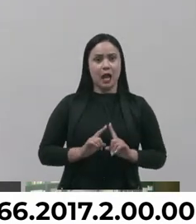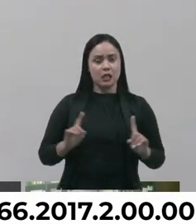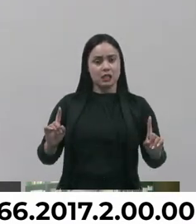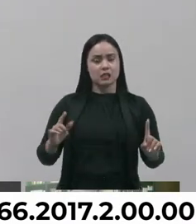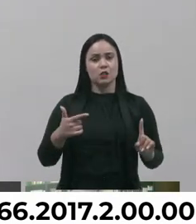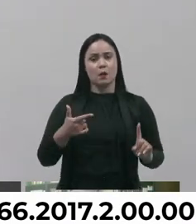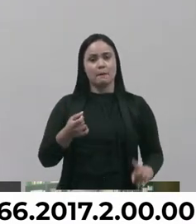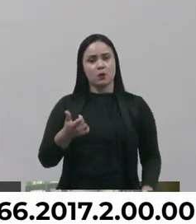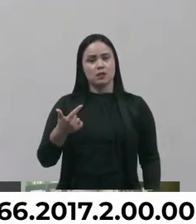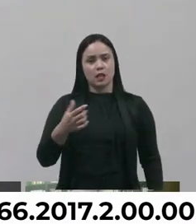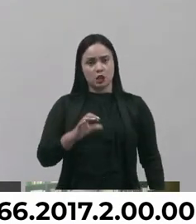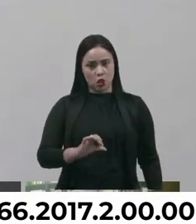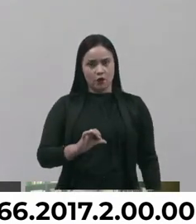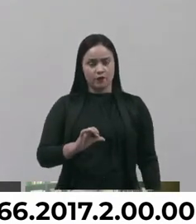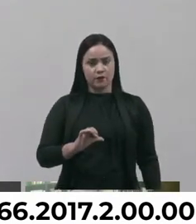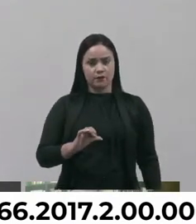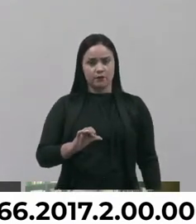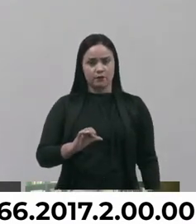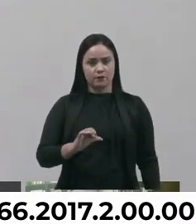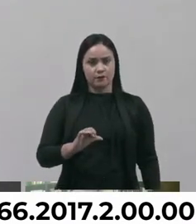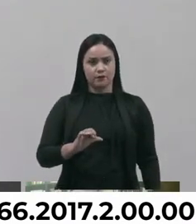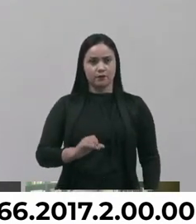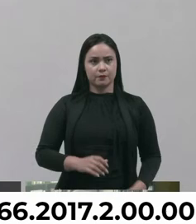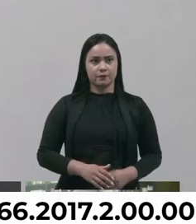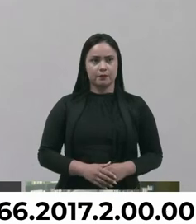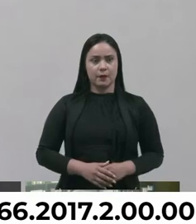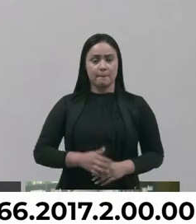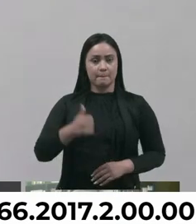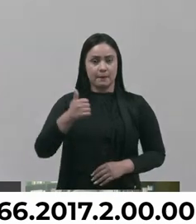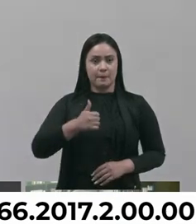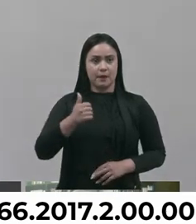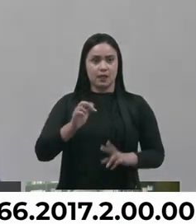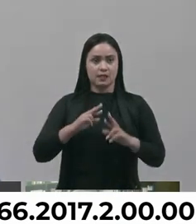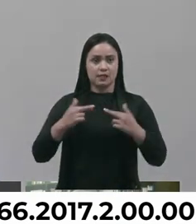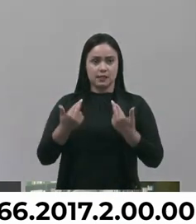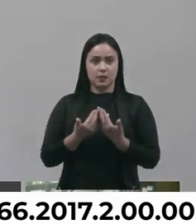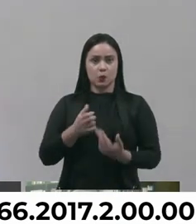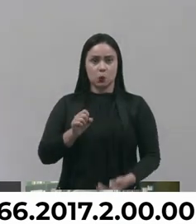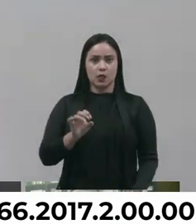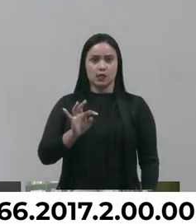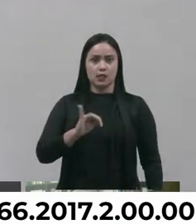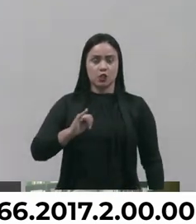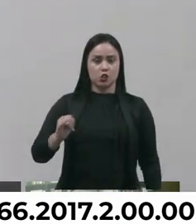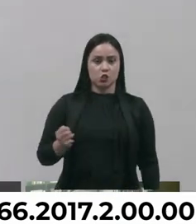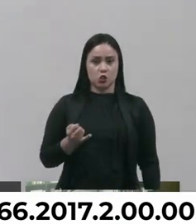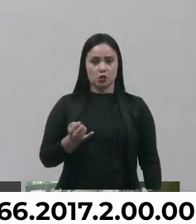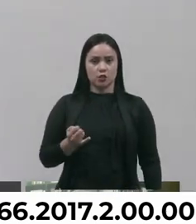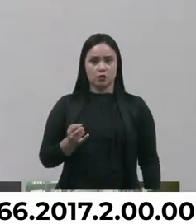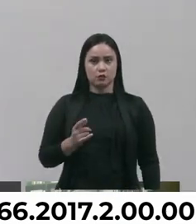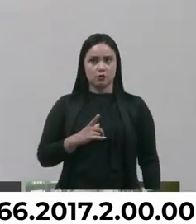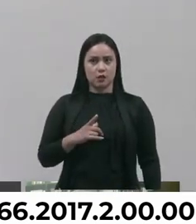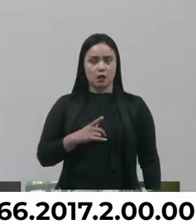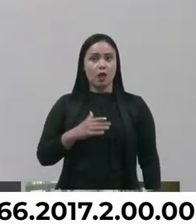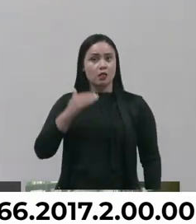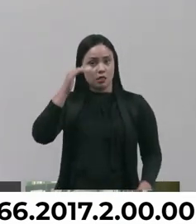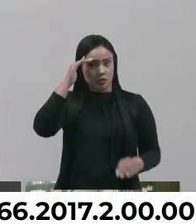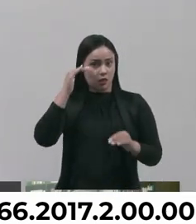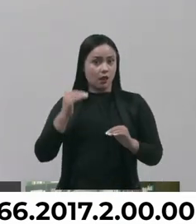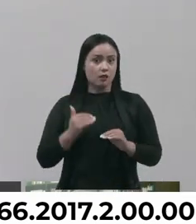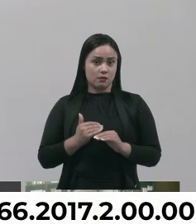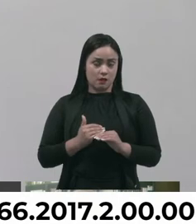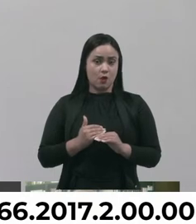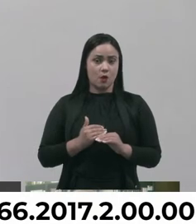em 2019, a primeira sessão do STJ superou esse entendimento